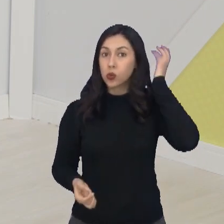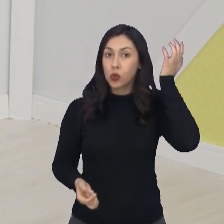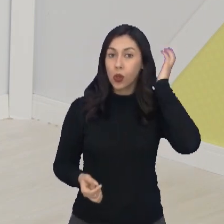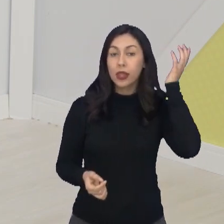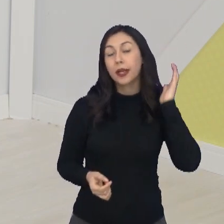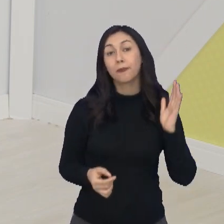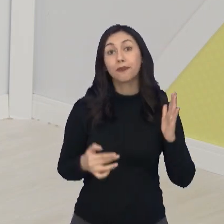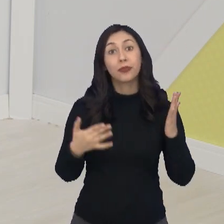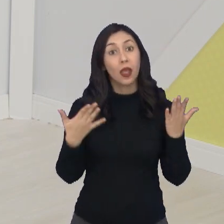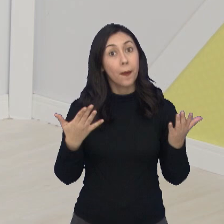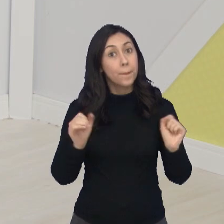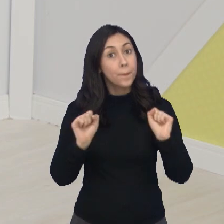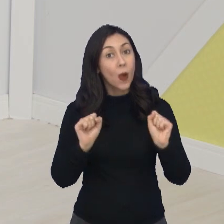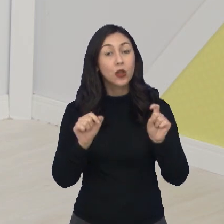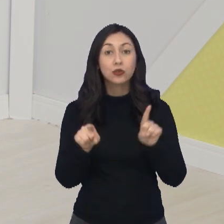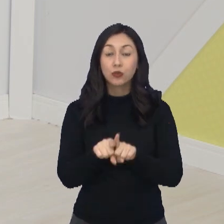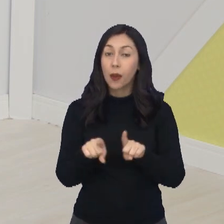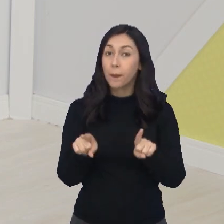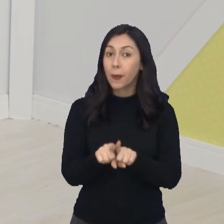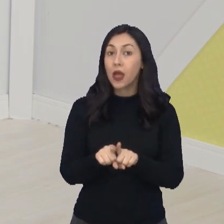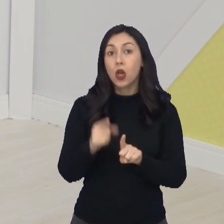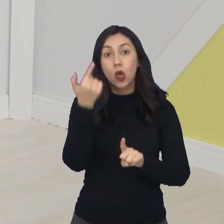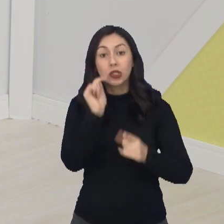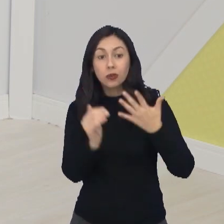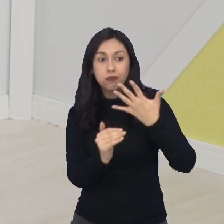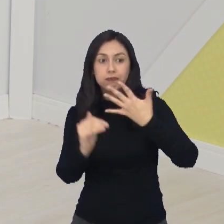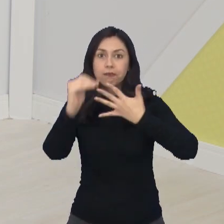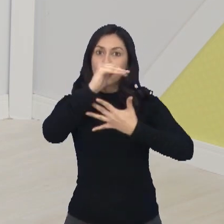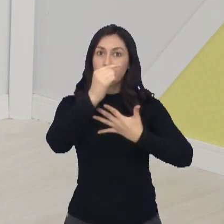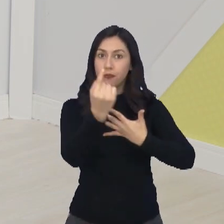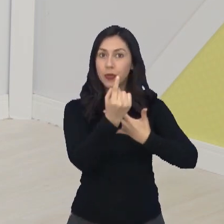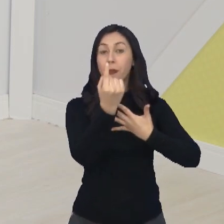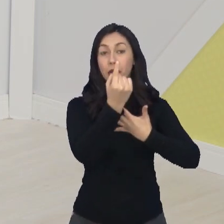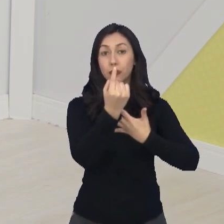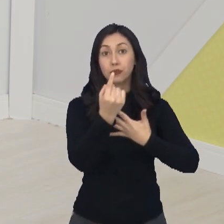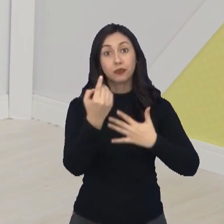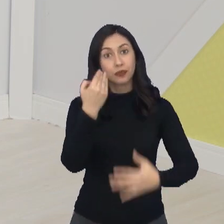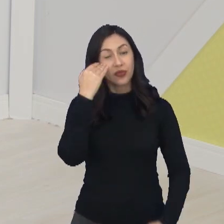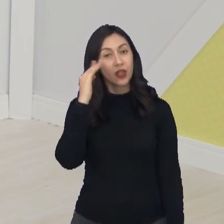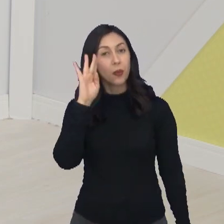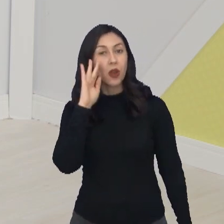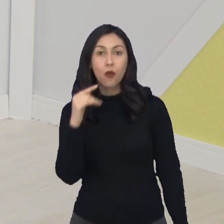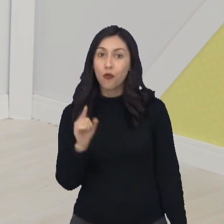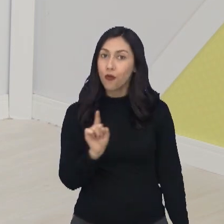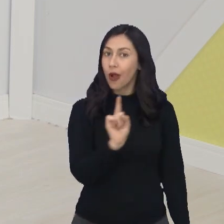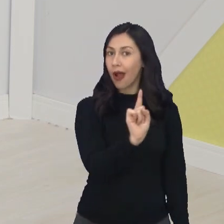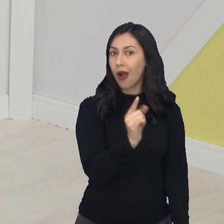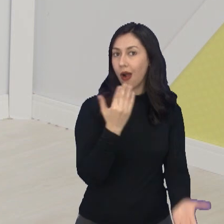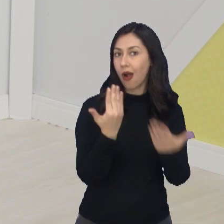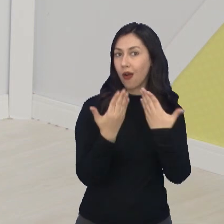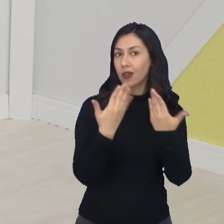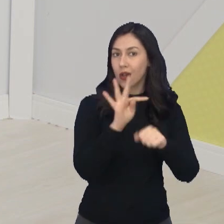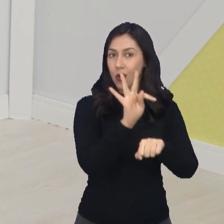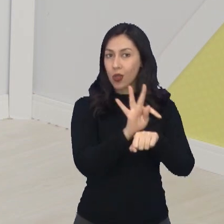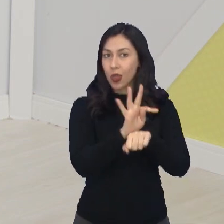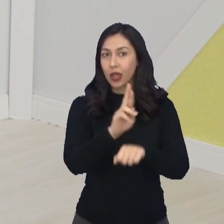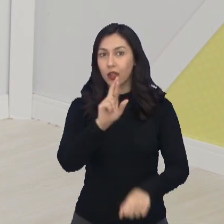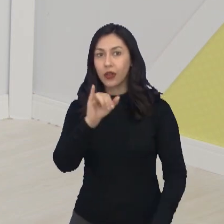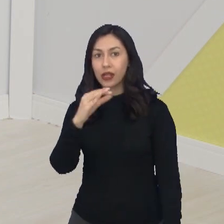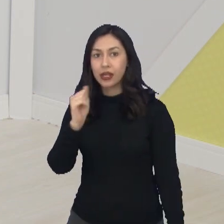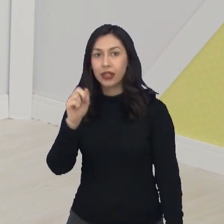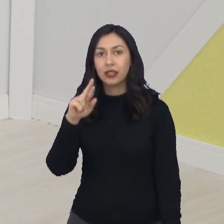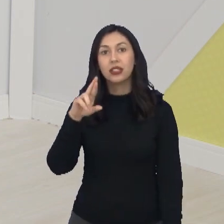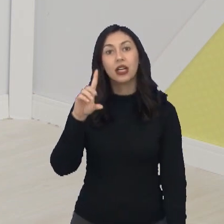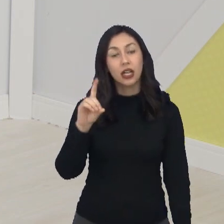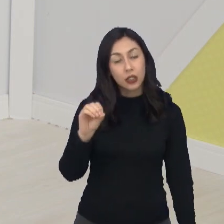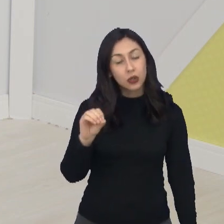pode valer até a liderança geral da competição. O Brunão foi bater um papo com o técnico Ricardo Costa para falar sobre